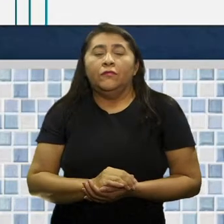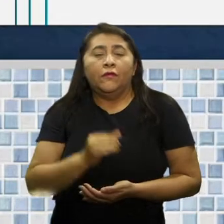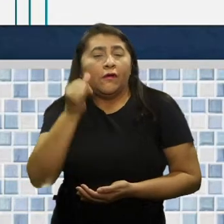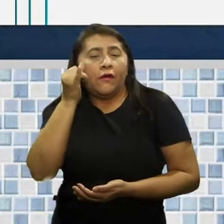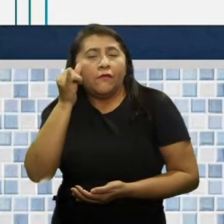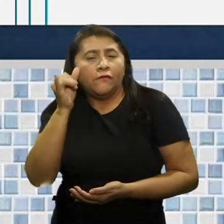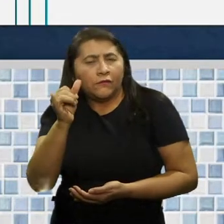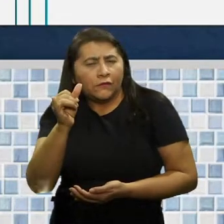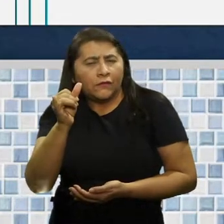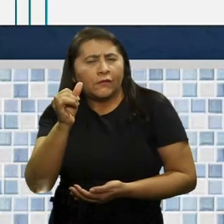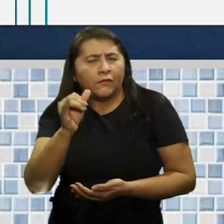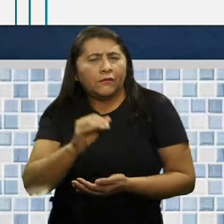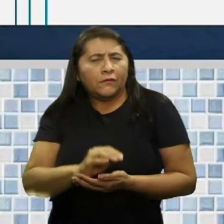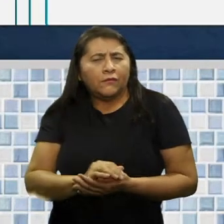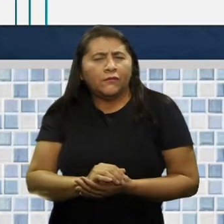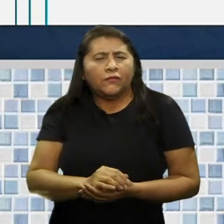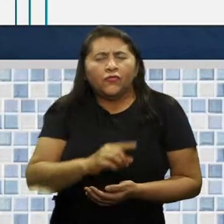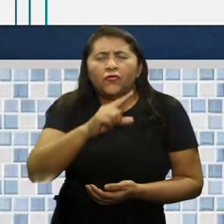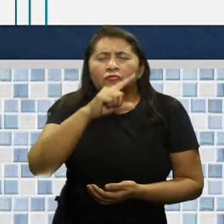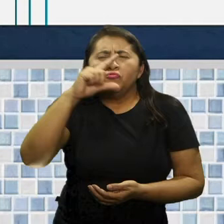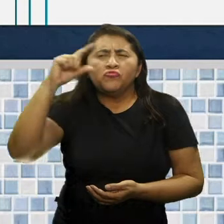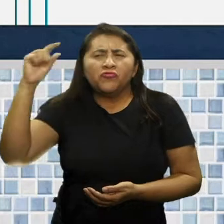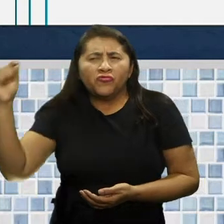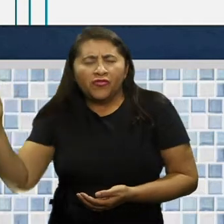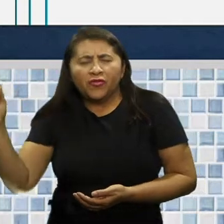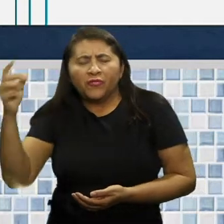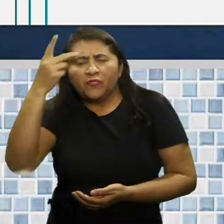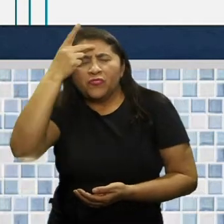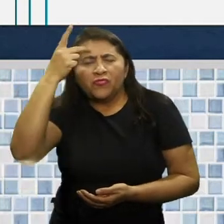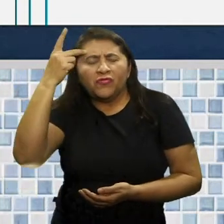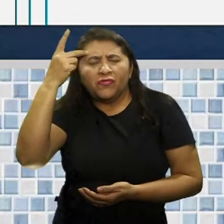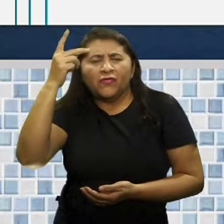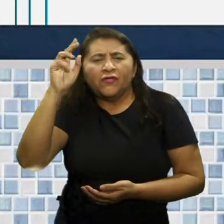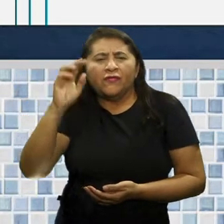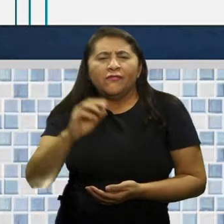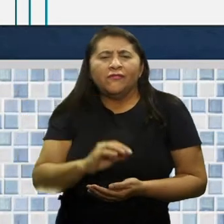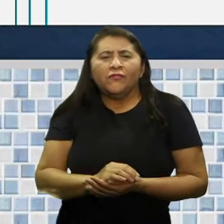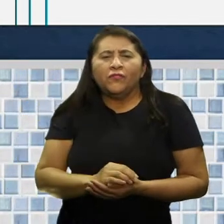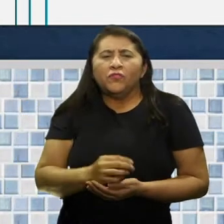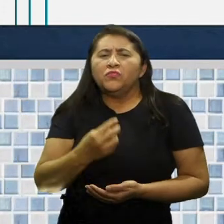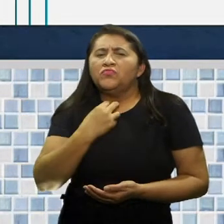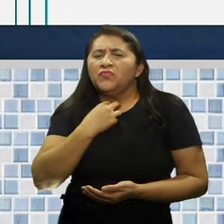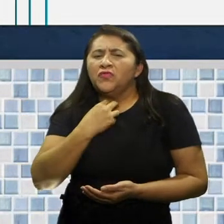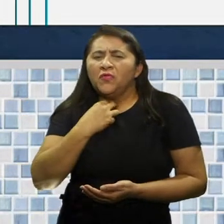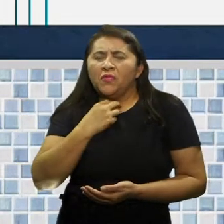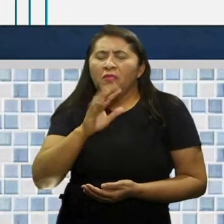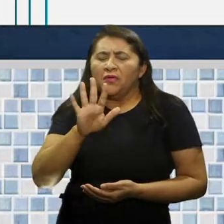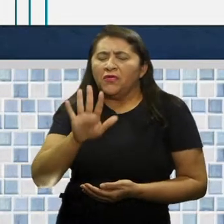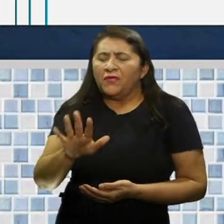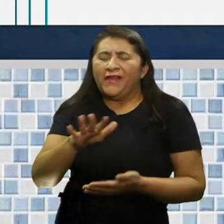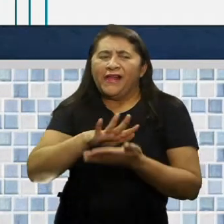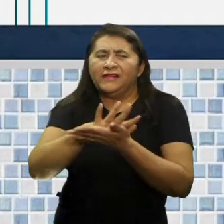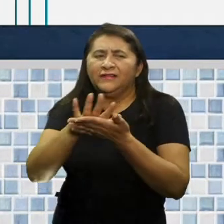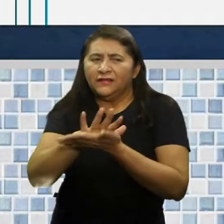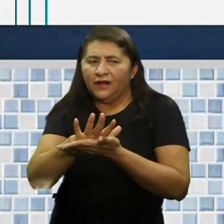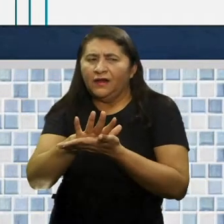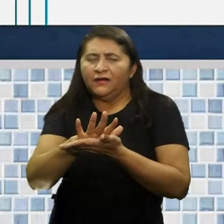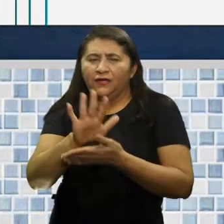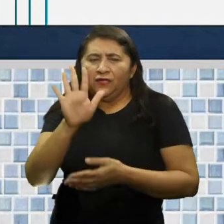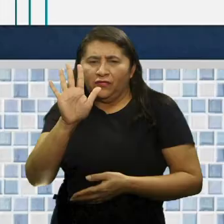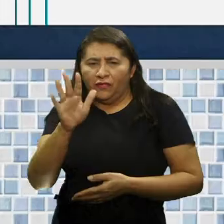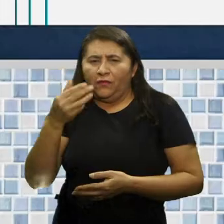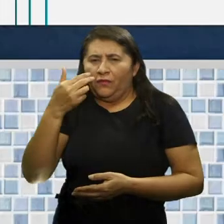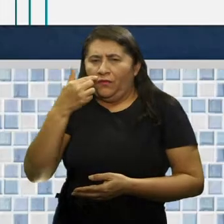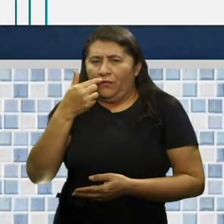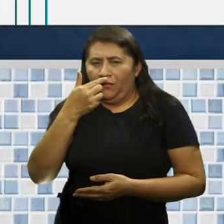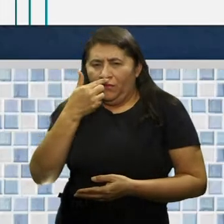Isso é bem pontual para gente que vai lá fora, para gente que sai. Então, você não é para tocar nas superfícies e levar sua mão ao seu